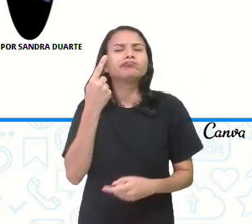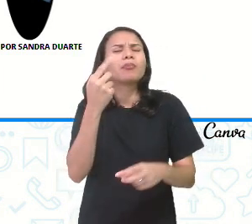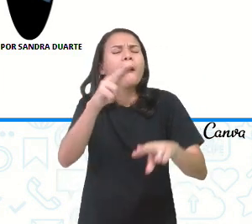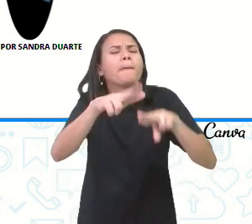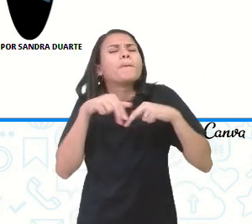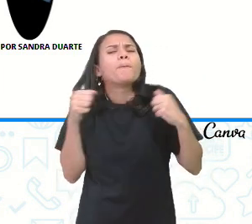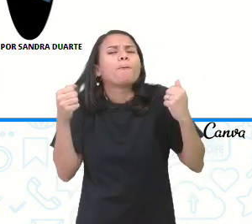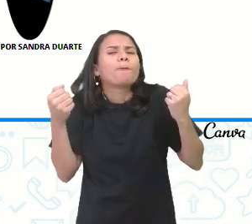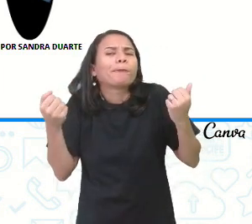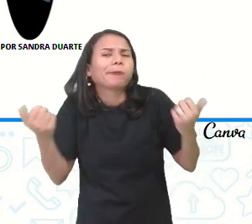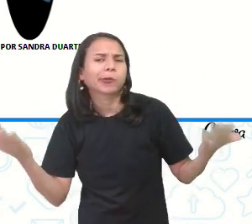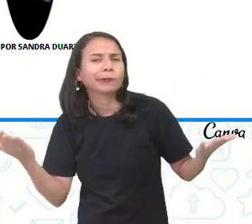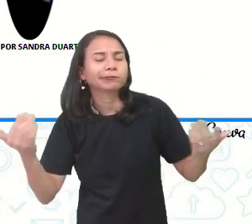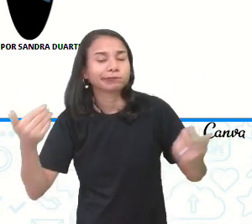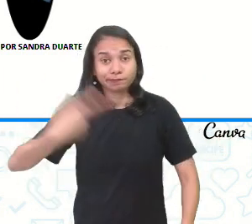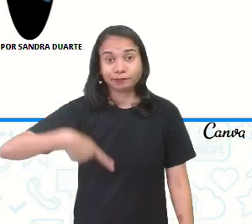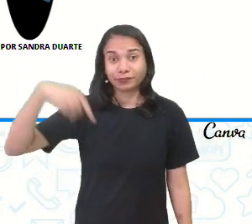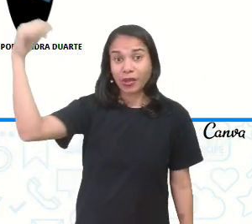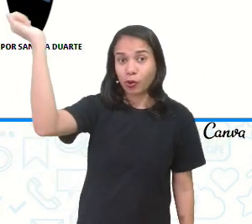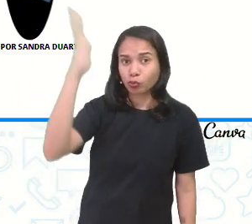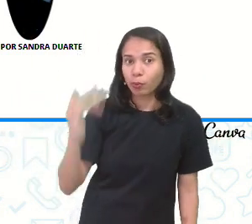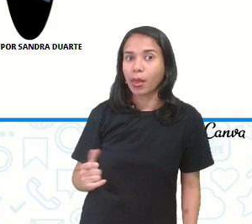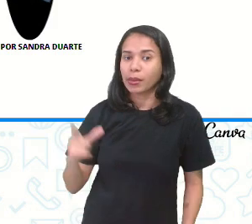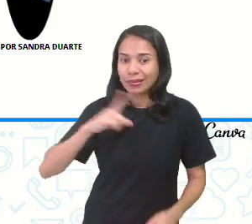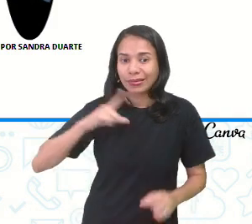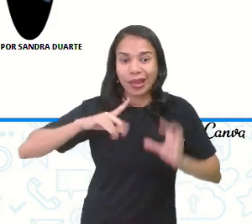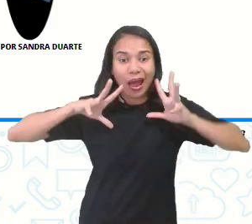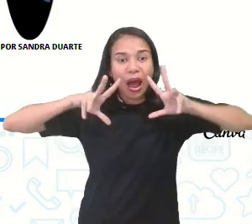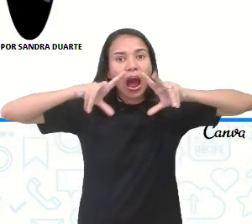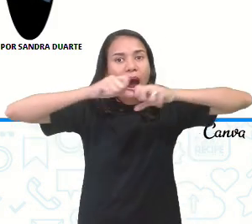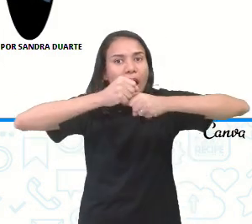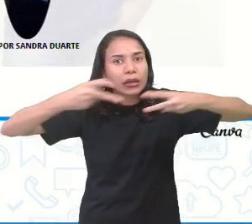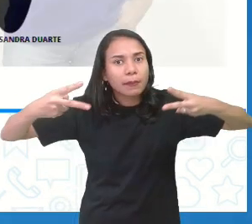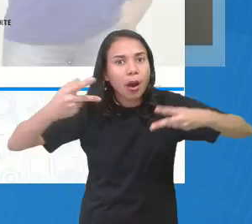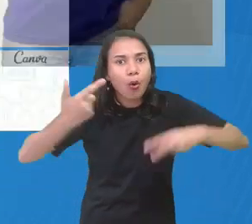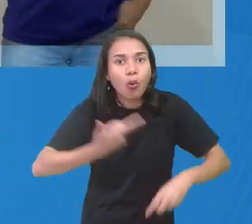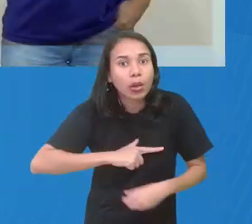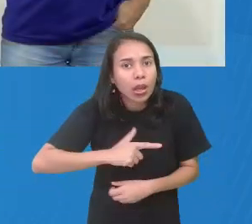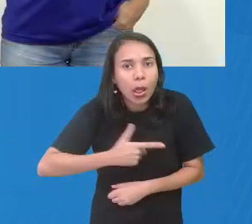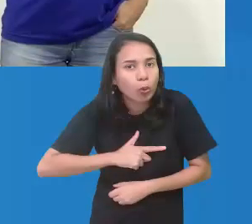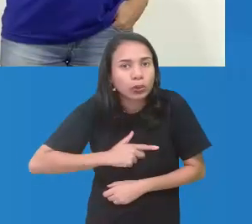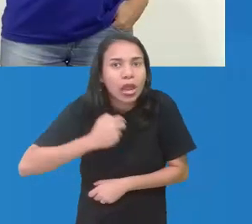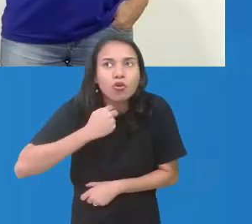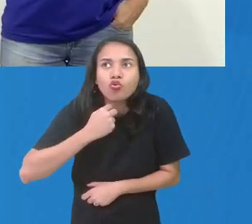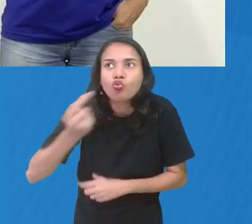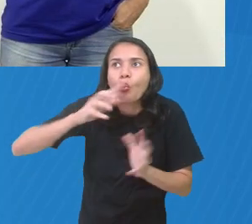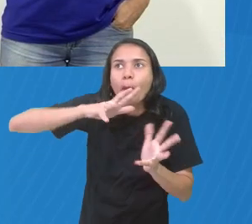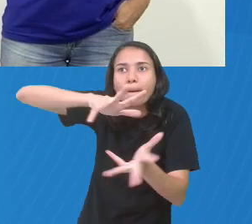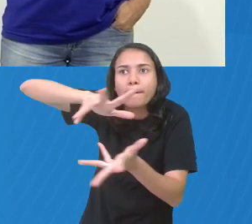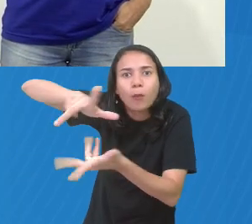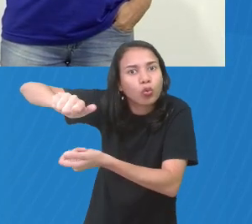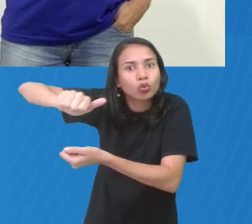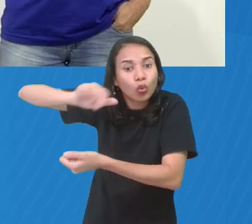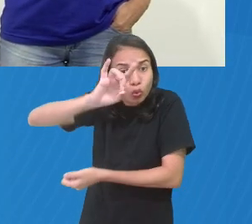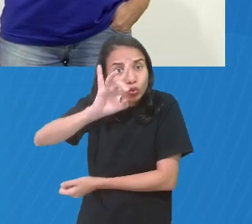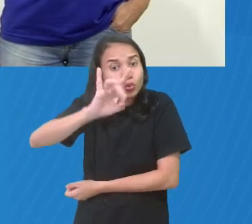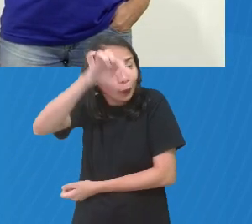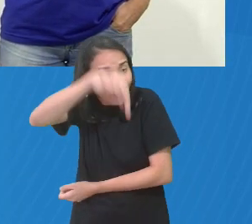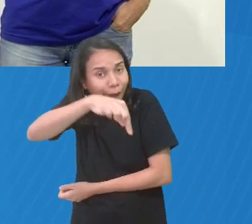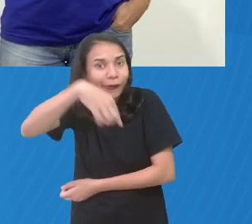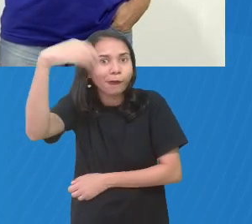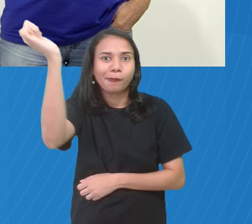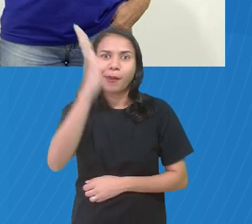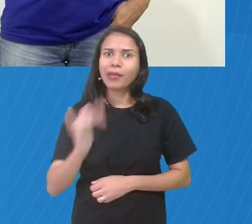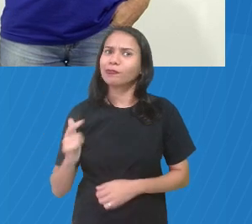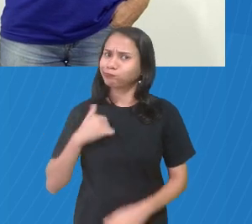isso? Aqui no Brasil nós temos animais que não existem em nenhum lugar do mundo. Pois é, vê